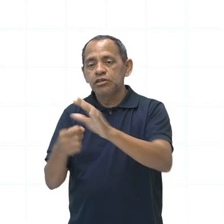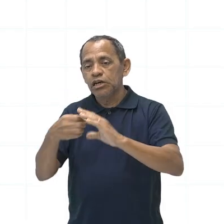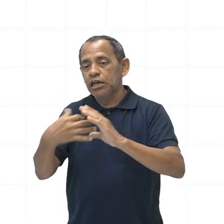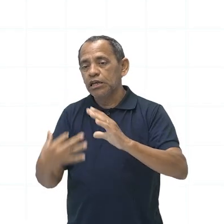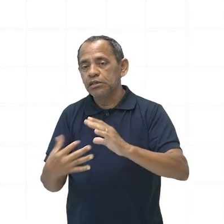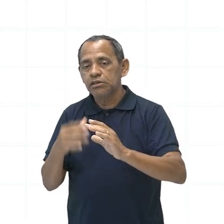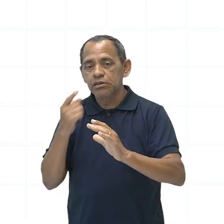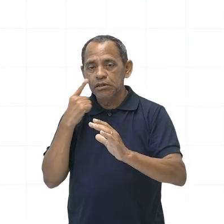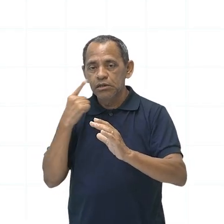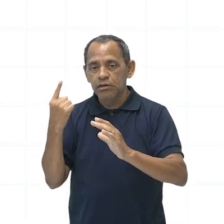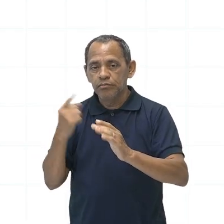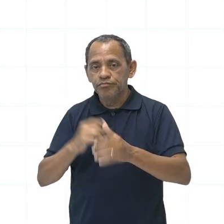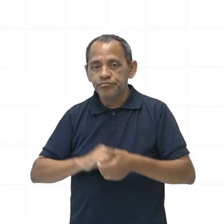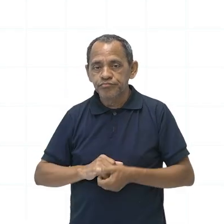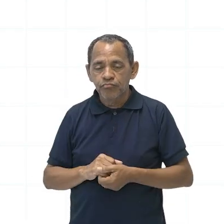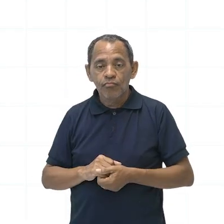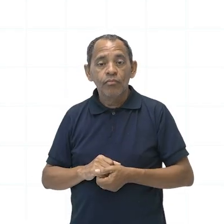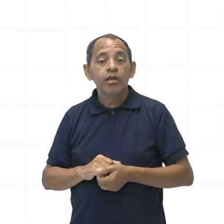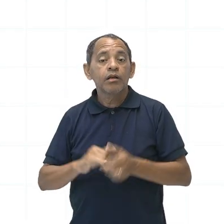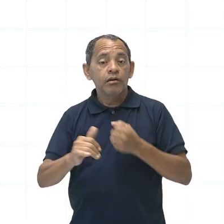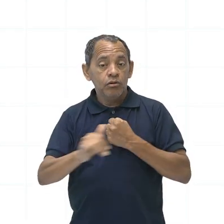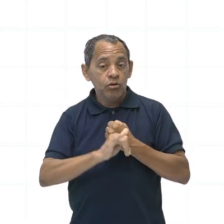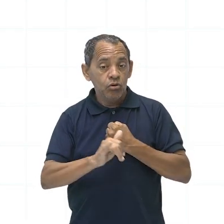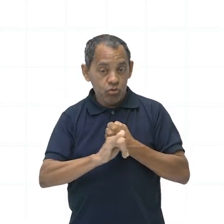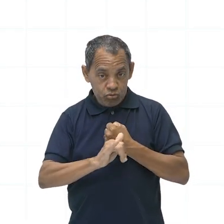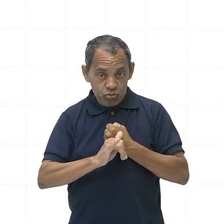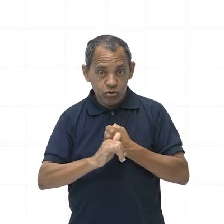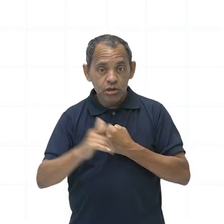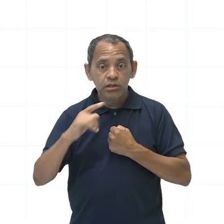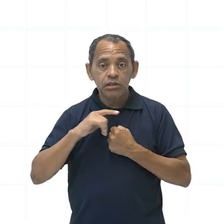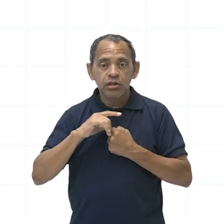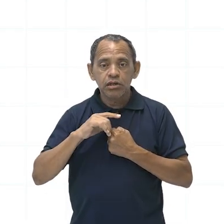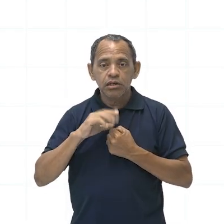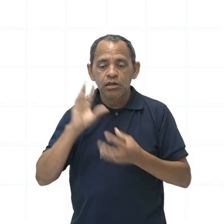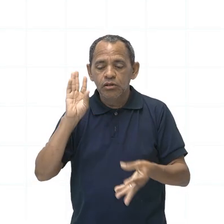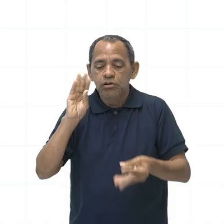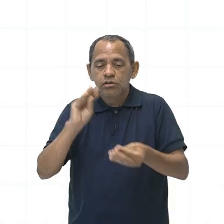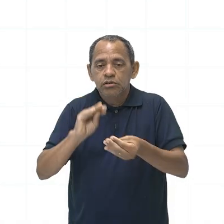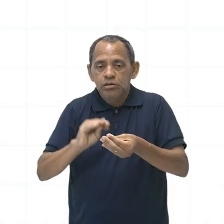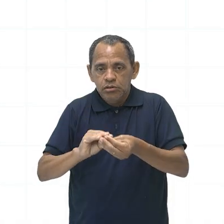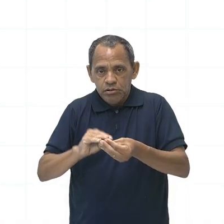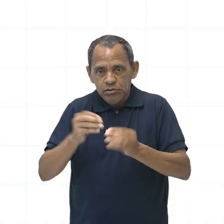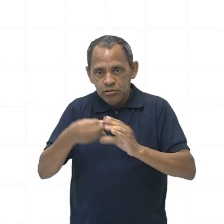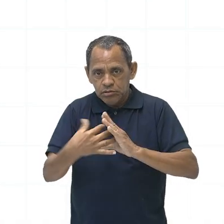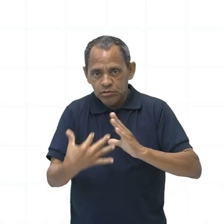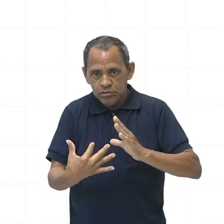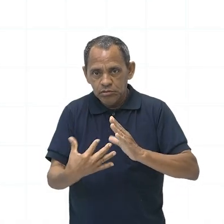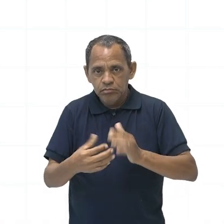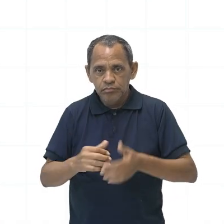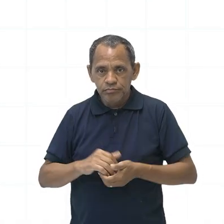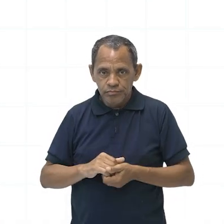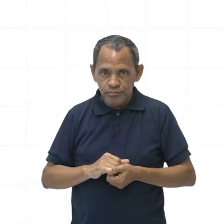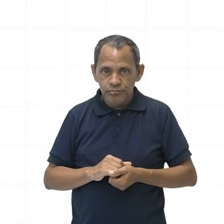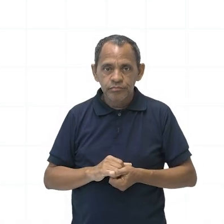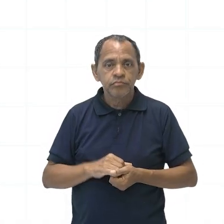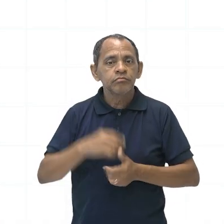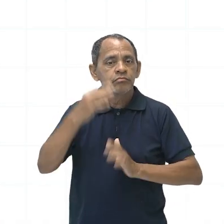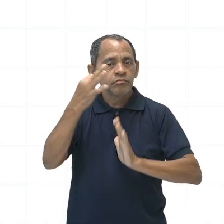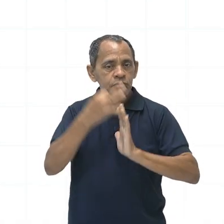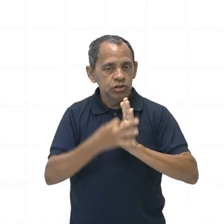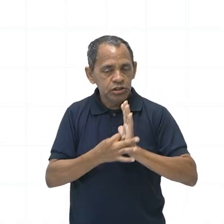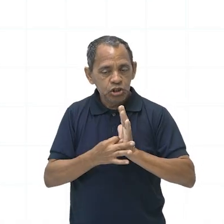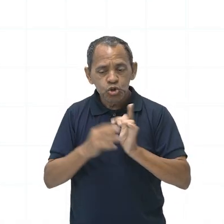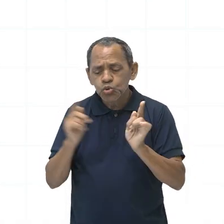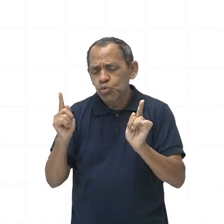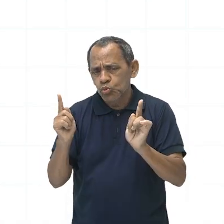então. A crônica vai ser, então, sintetizando, né, as nossas características. Um texto curto e leve